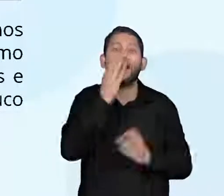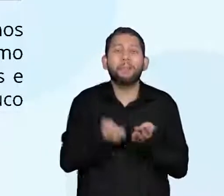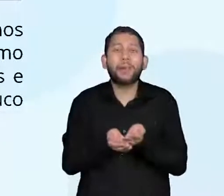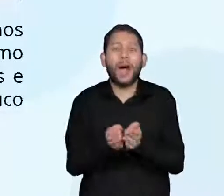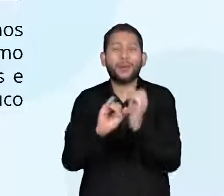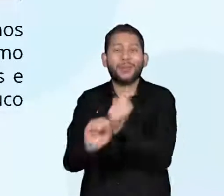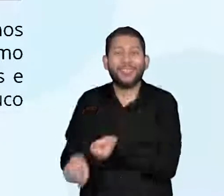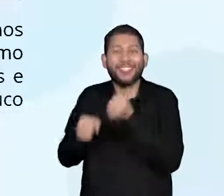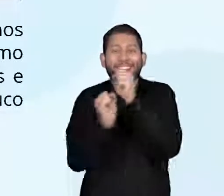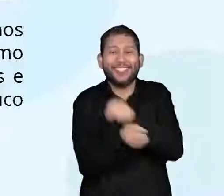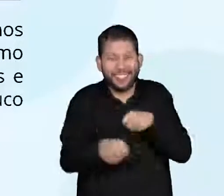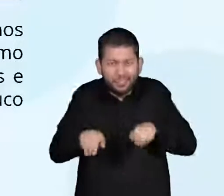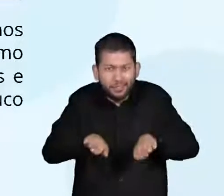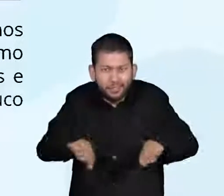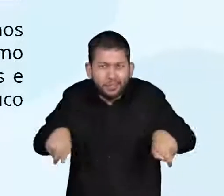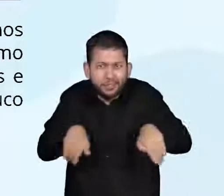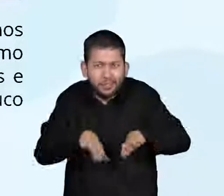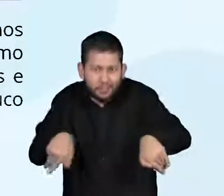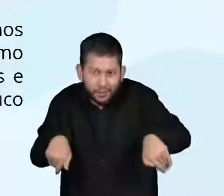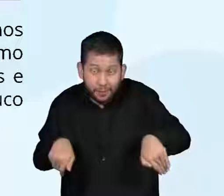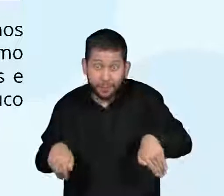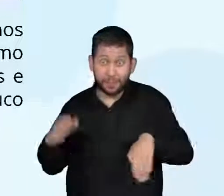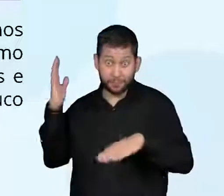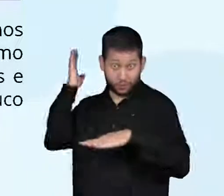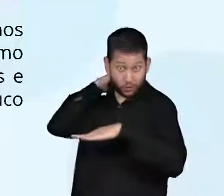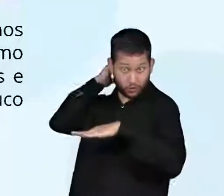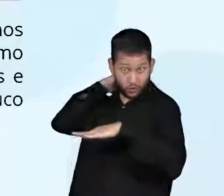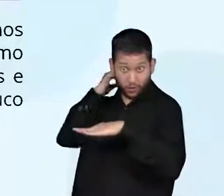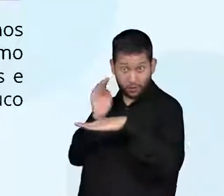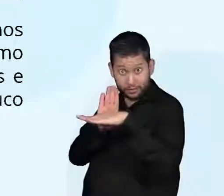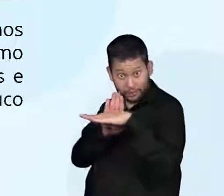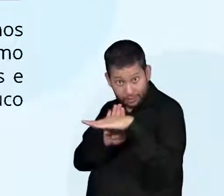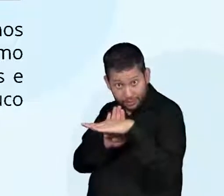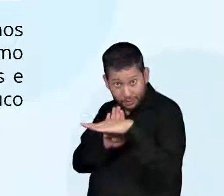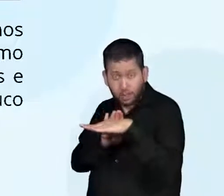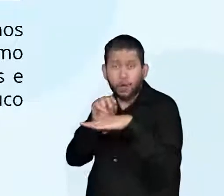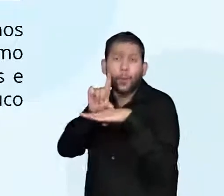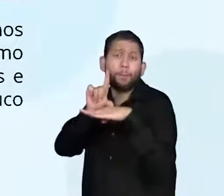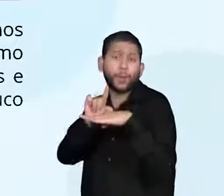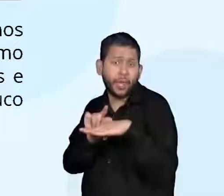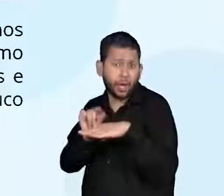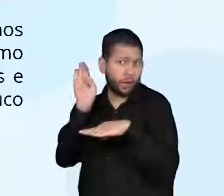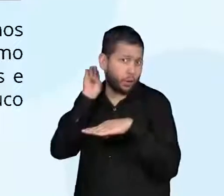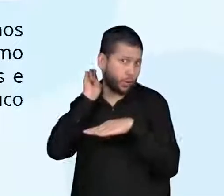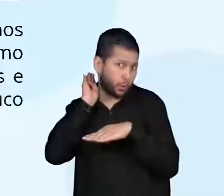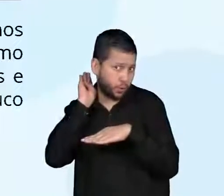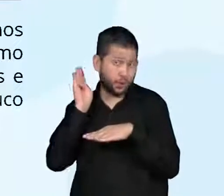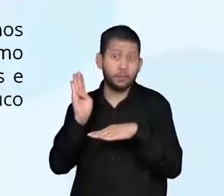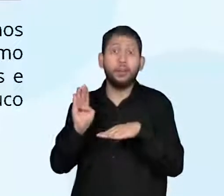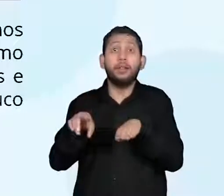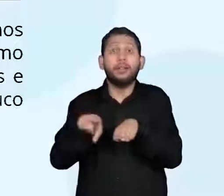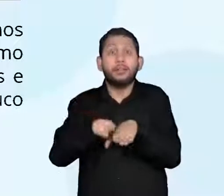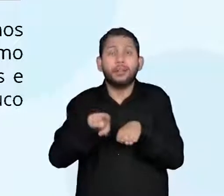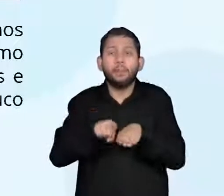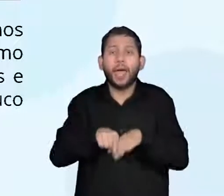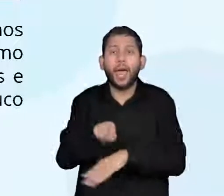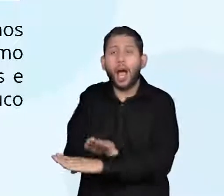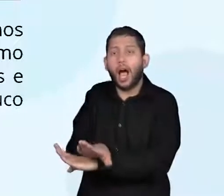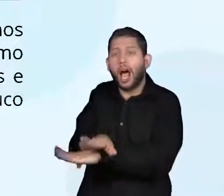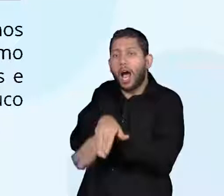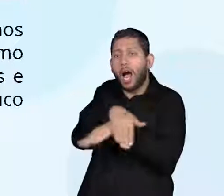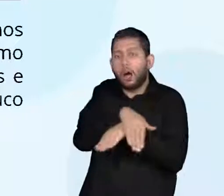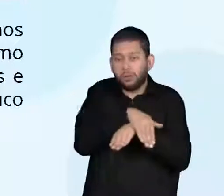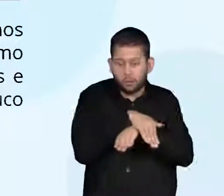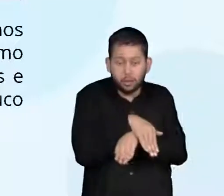A nadadeira dorsal é pouco proeminente e as nadadeiras caudais